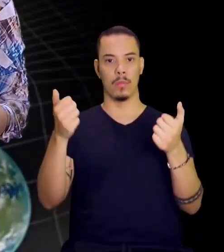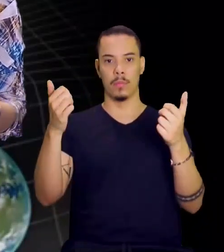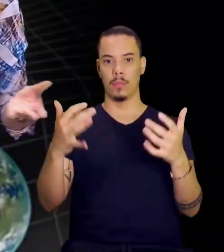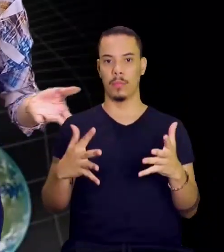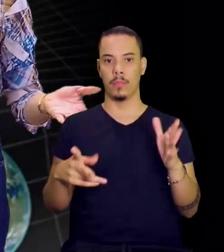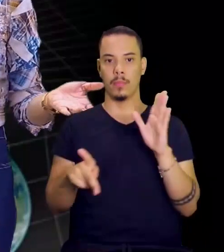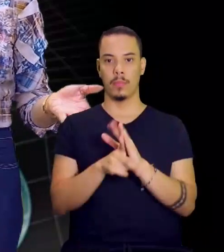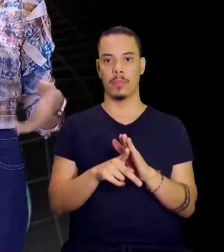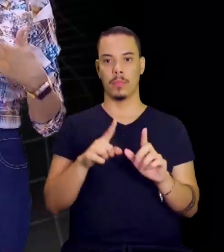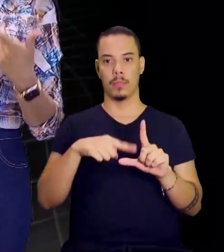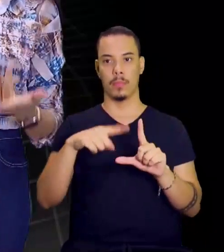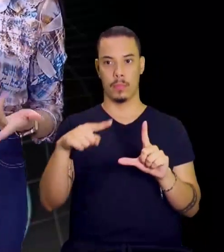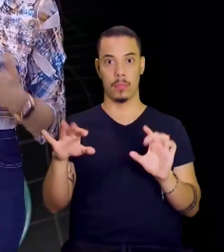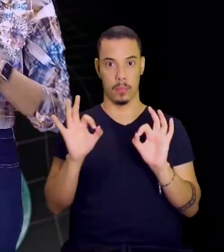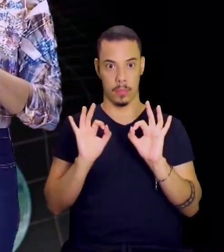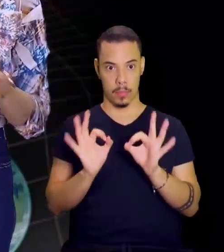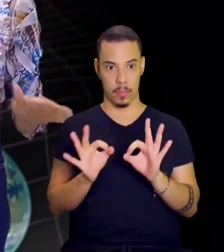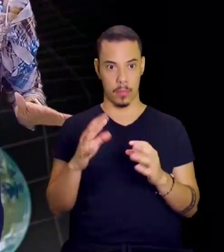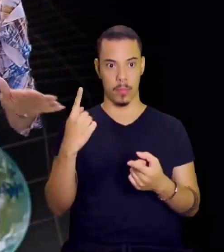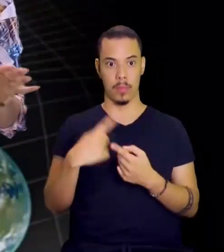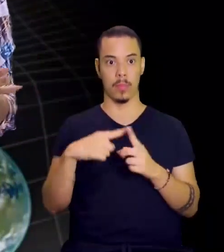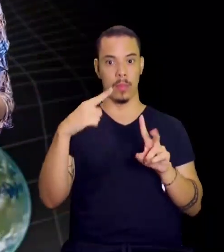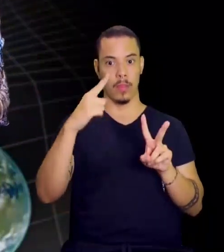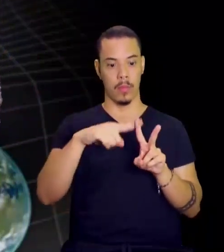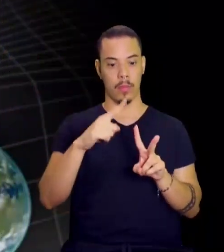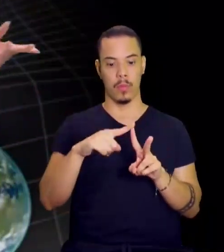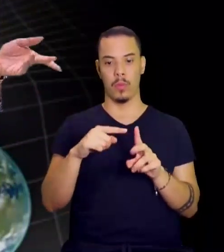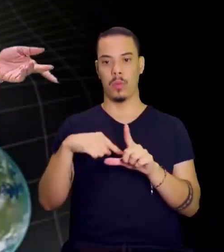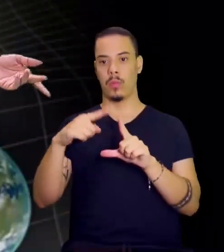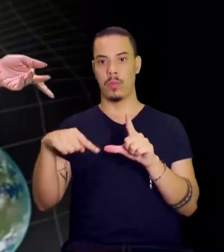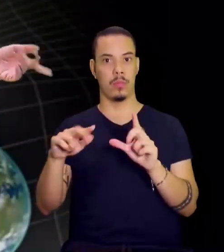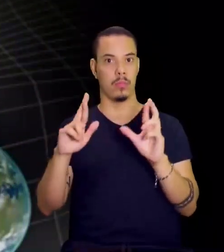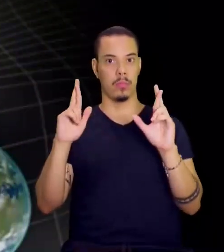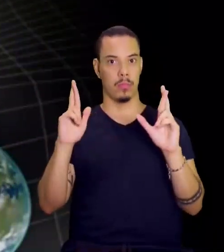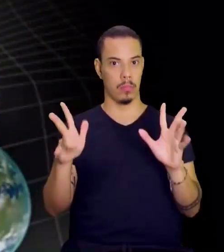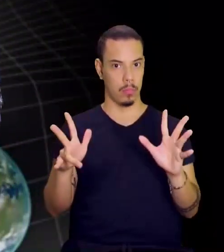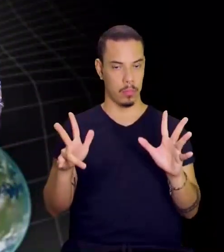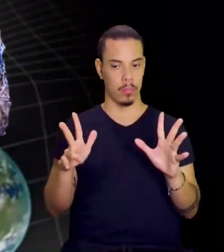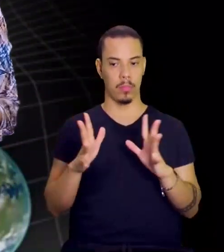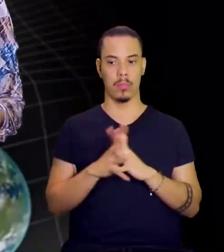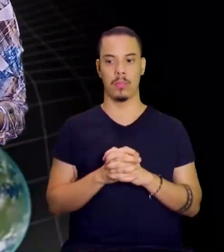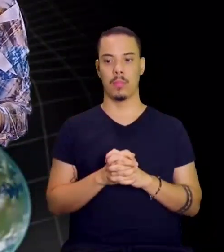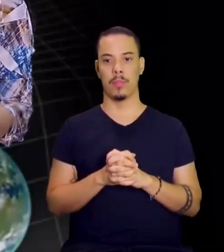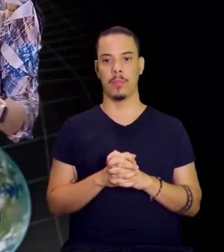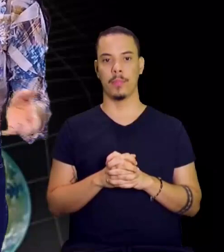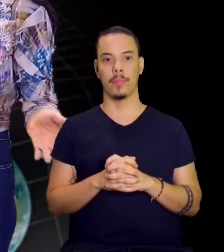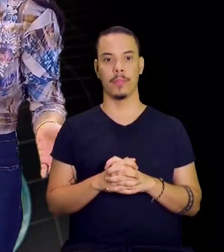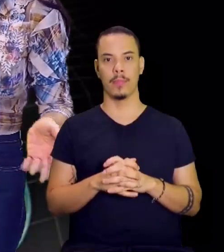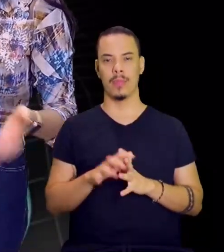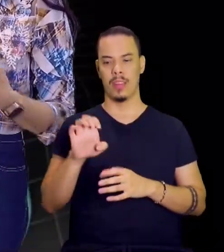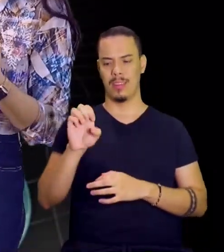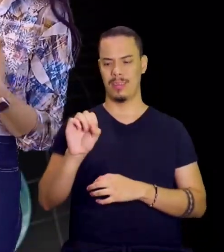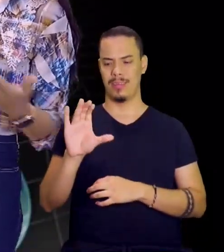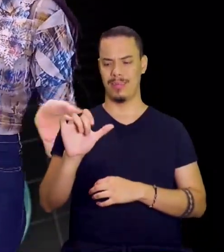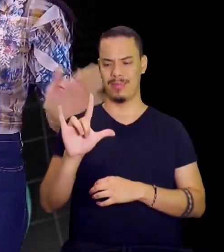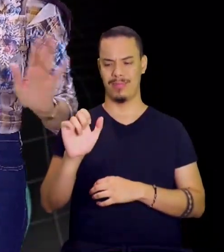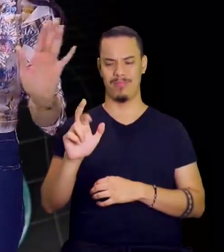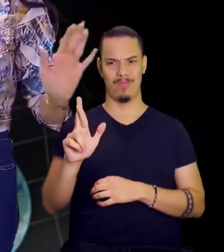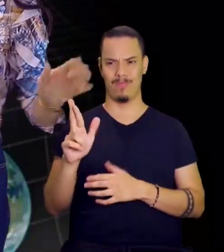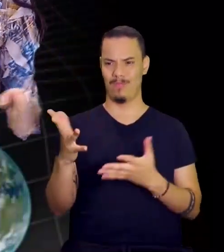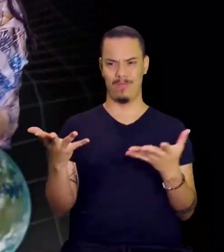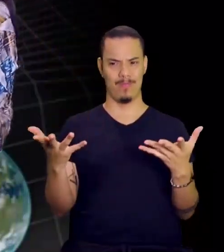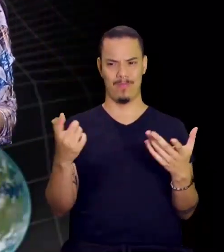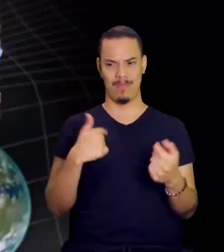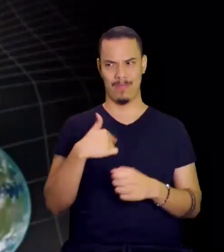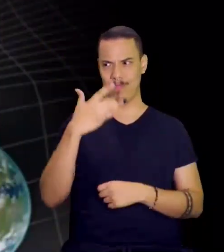escalar, né? Exatamente. E força é vetorial, tá, pessoal? Força é vetorial. Não tem força escalar, que eu saiba. Não, também não sei não,